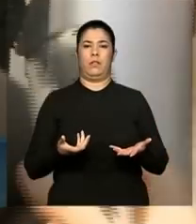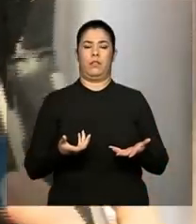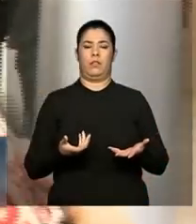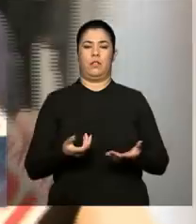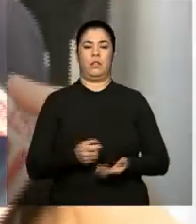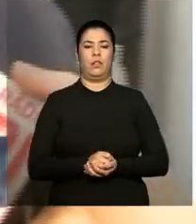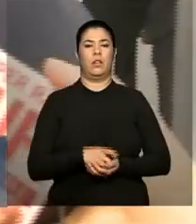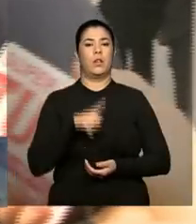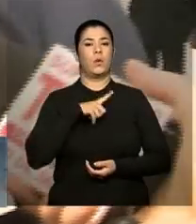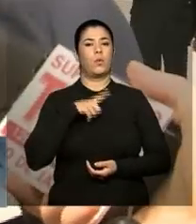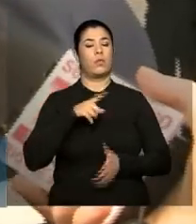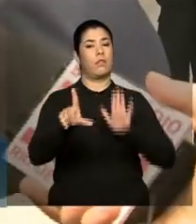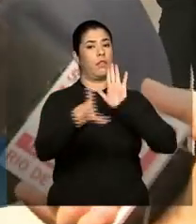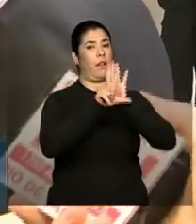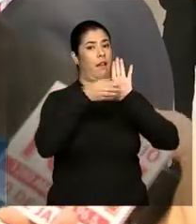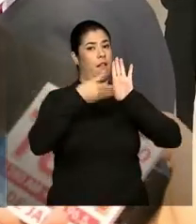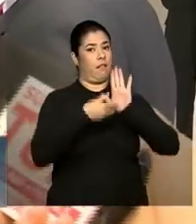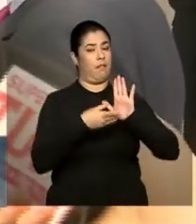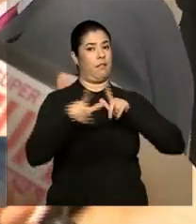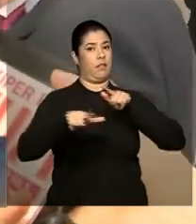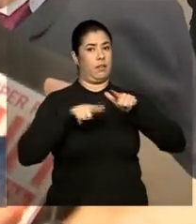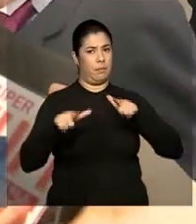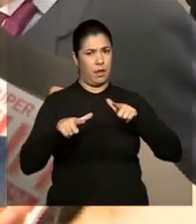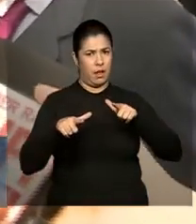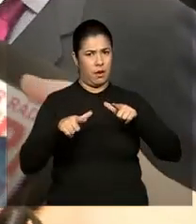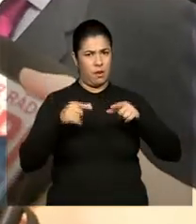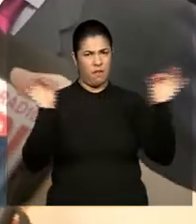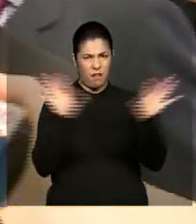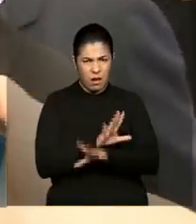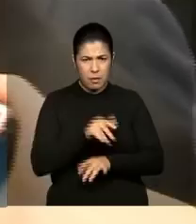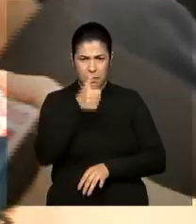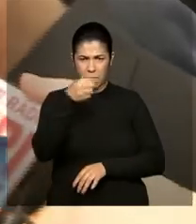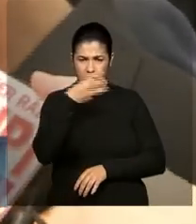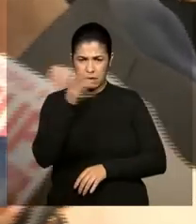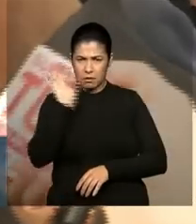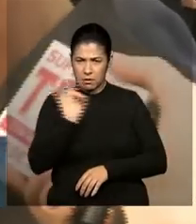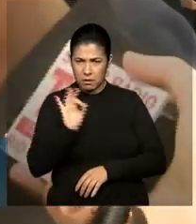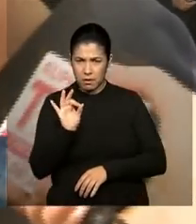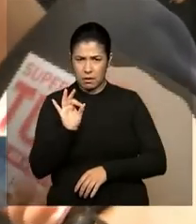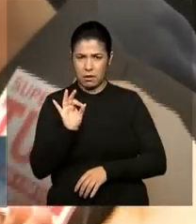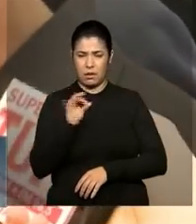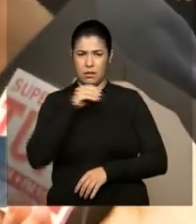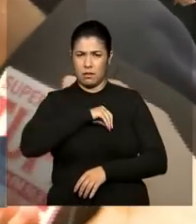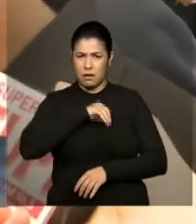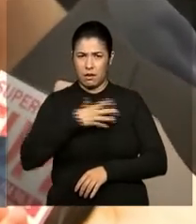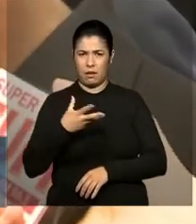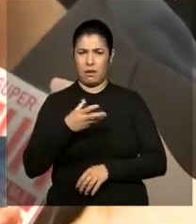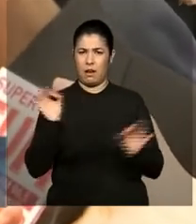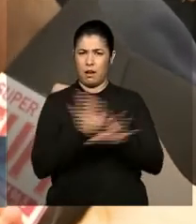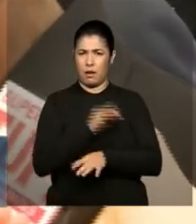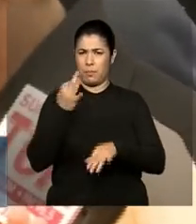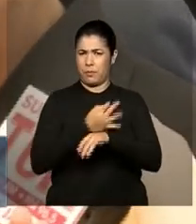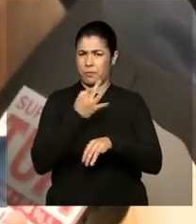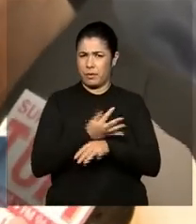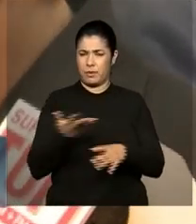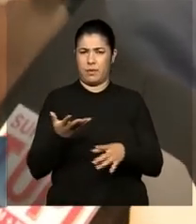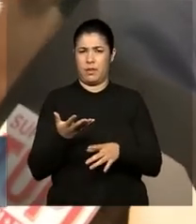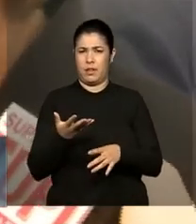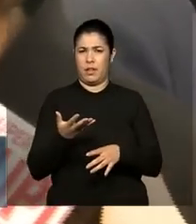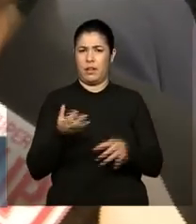alguma coisa? Da legislação trabalhista, acabar com 13º, com férias, só um pouquinho, com férias,